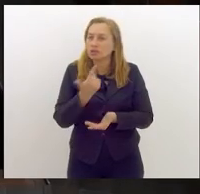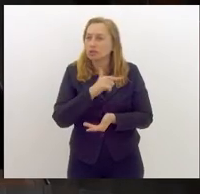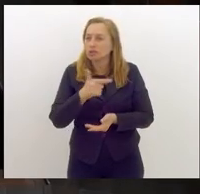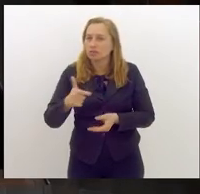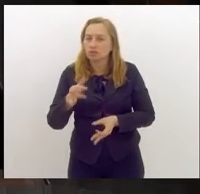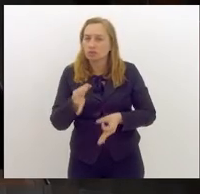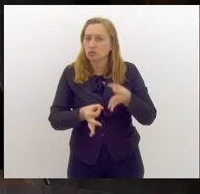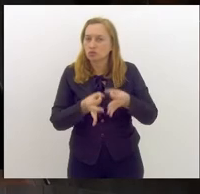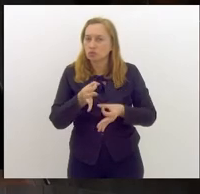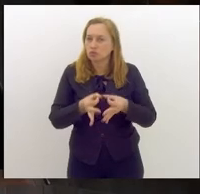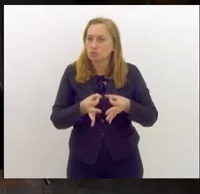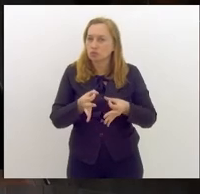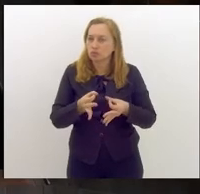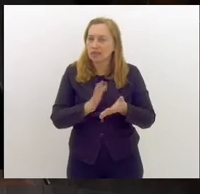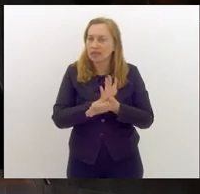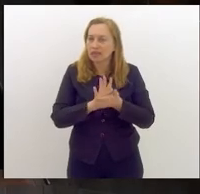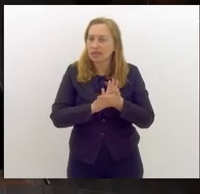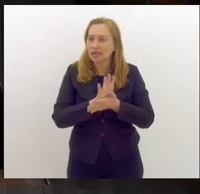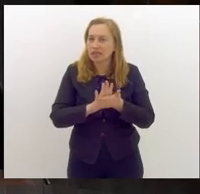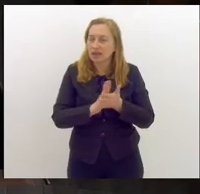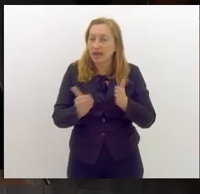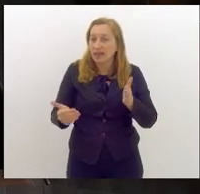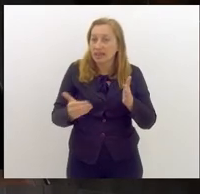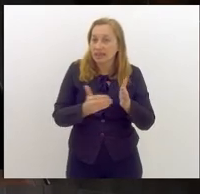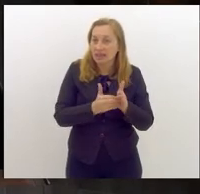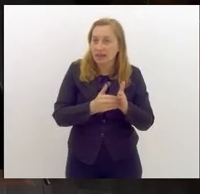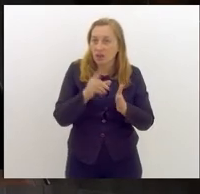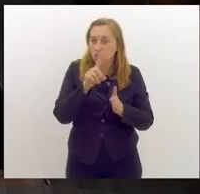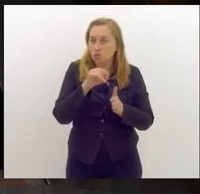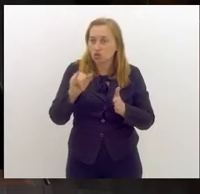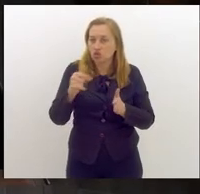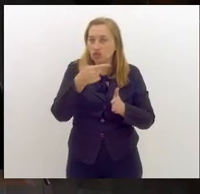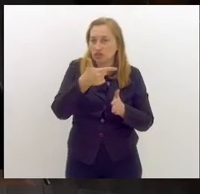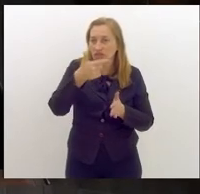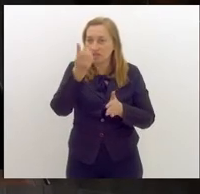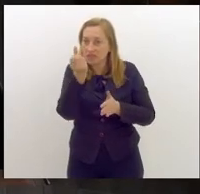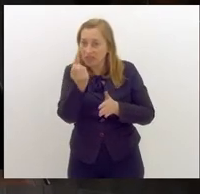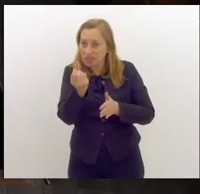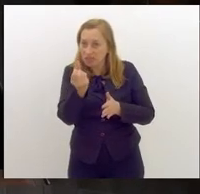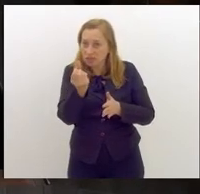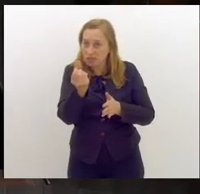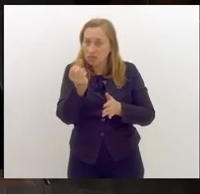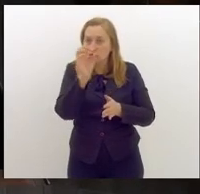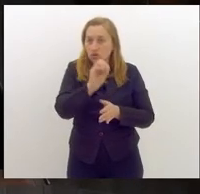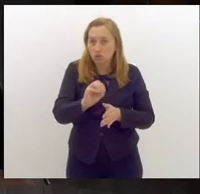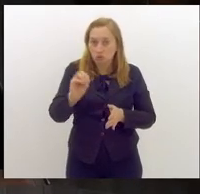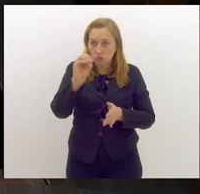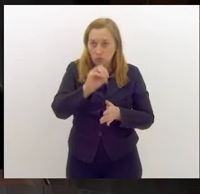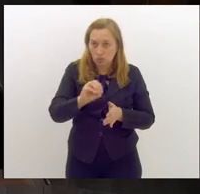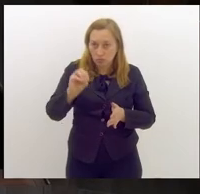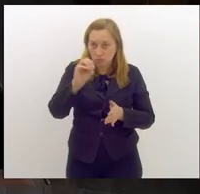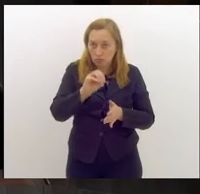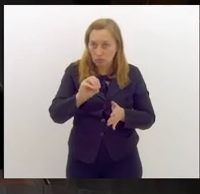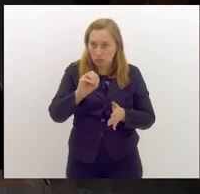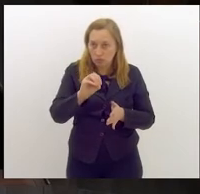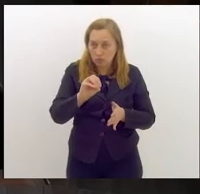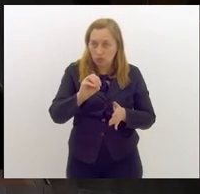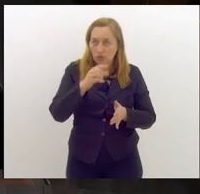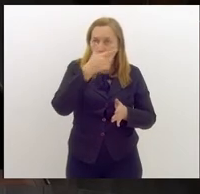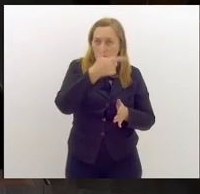julgados até o dia 26 de outubro Dia